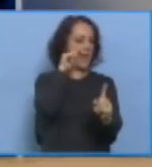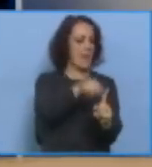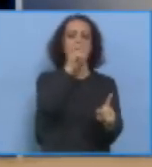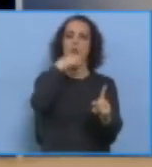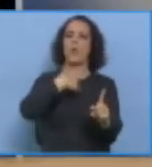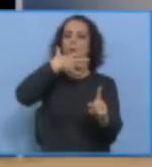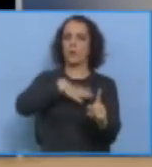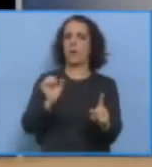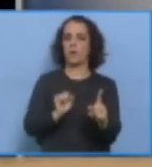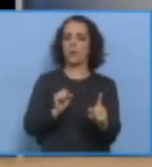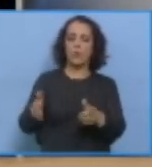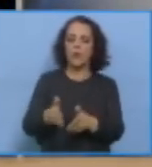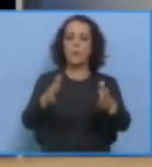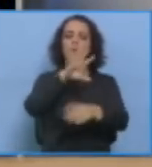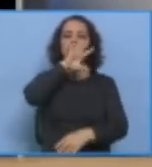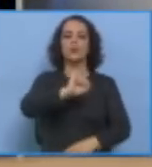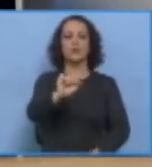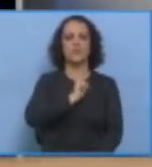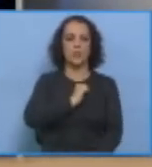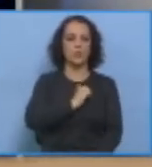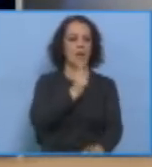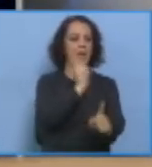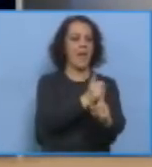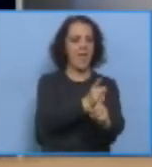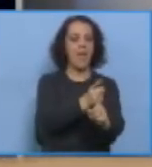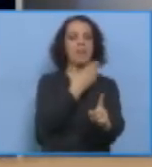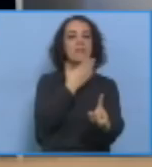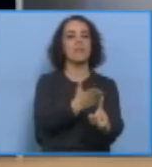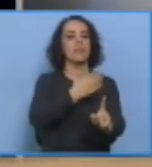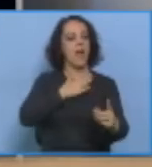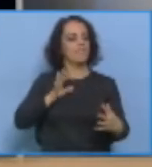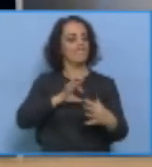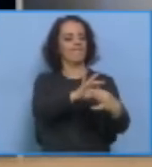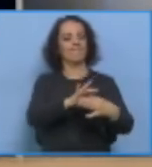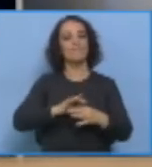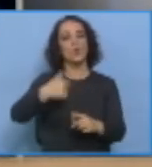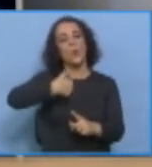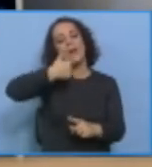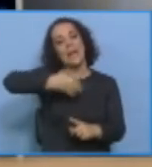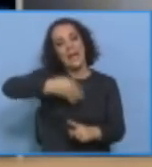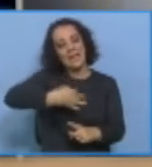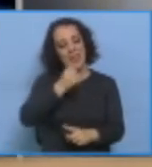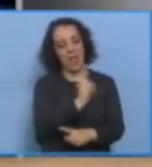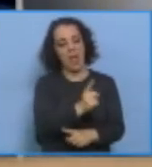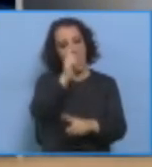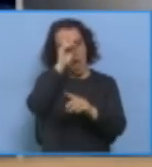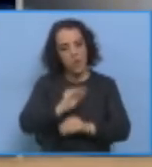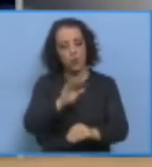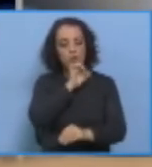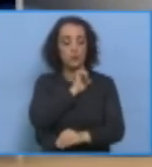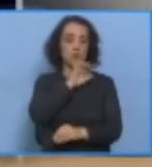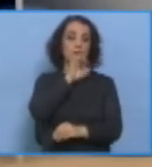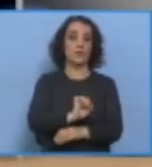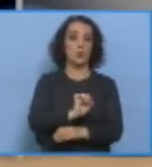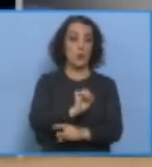aquilo que eu pretendo de percurso para os meus filhos. Este projeto consegue ser cúmplice com aquilo que eu faço de educação com os meus filhos. E se assim